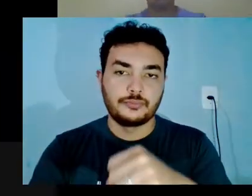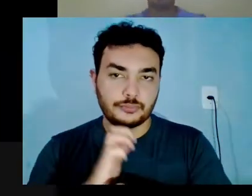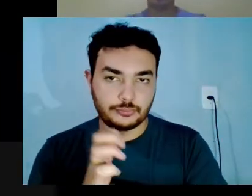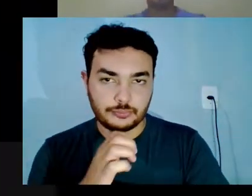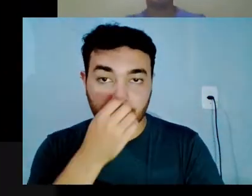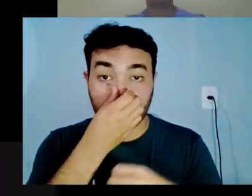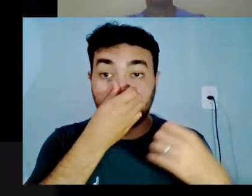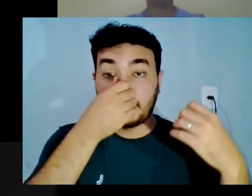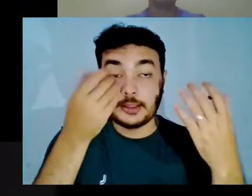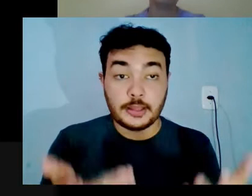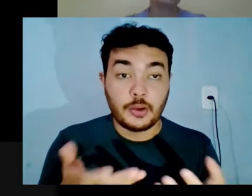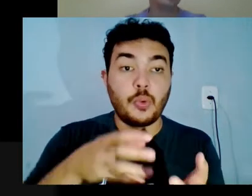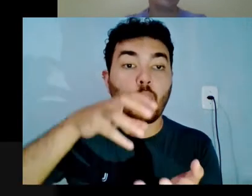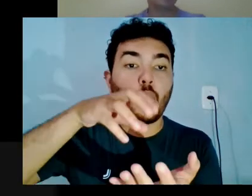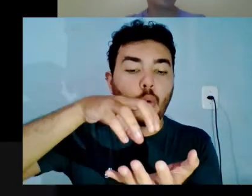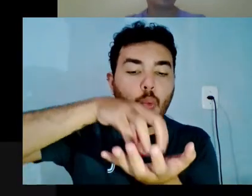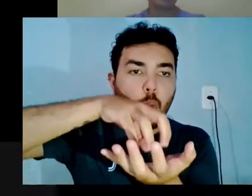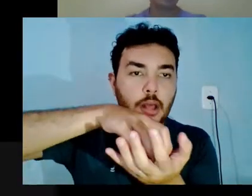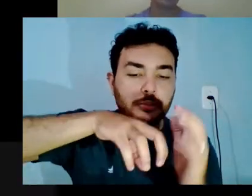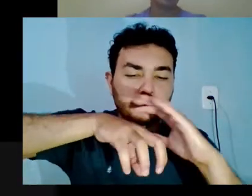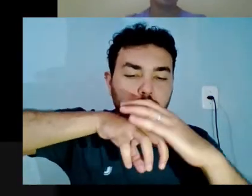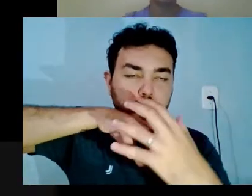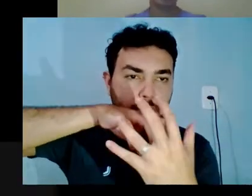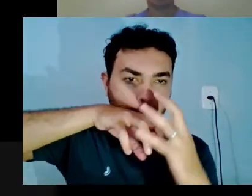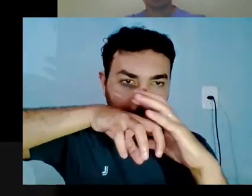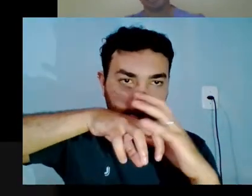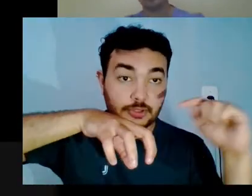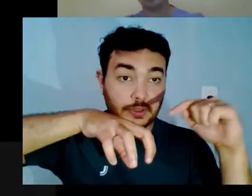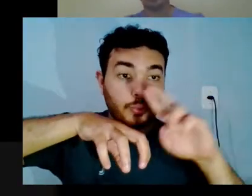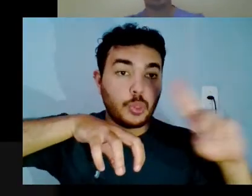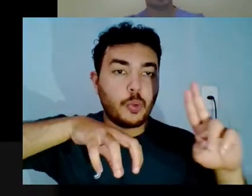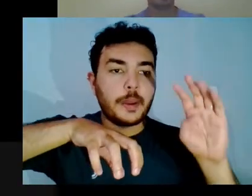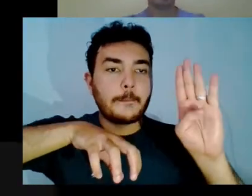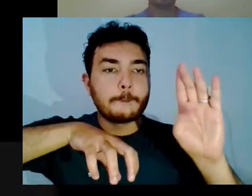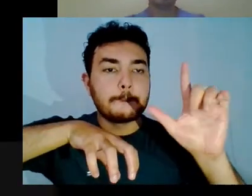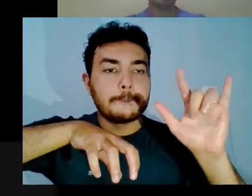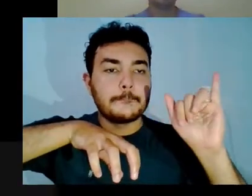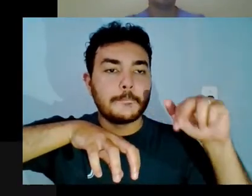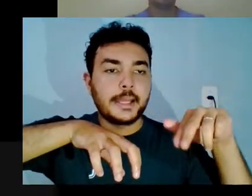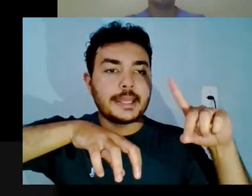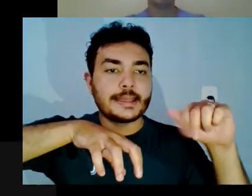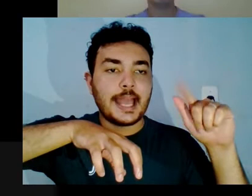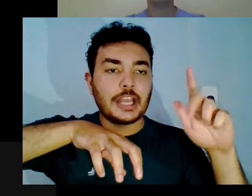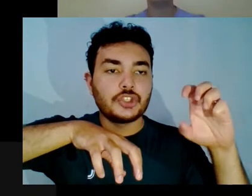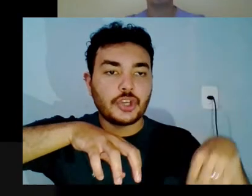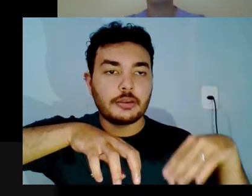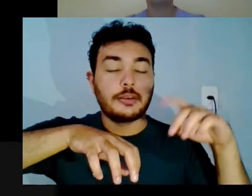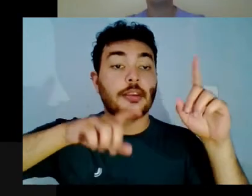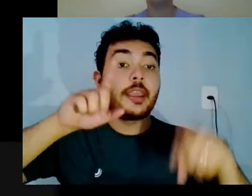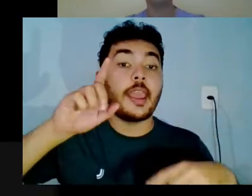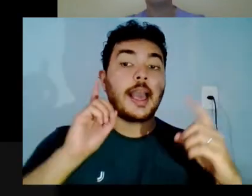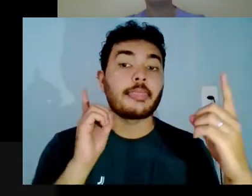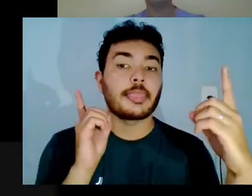da blindagem eletrônica que poderia estar atrapalhando isso, que está associado ao efeito da blindagem eletrônica a essa atração real,